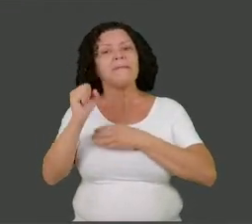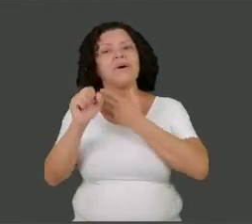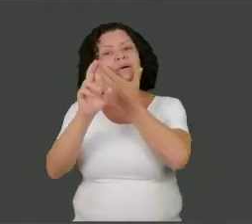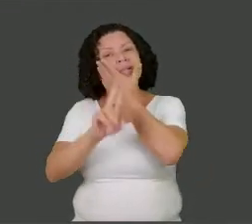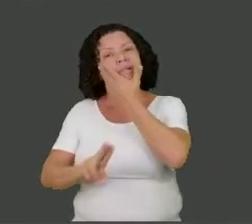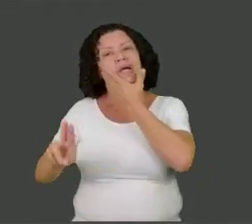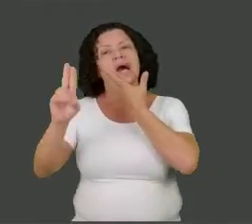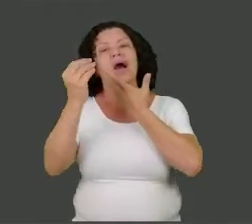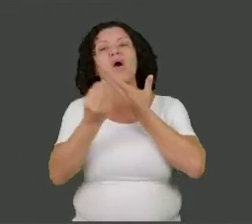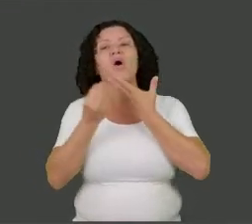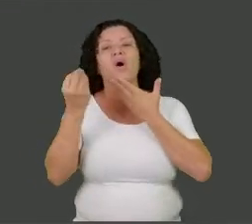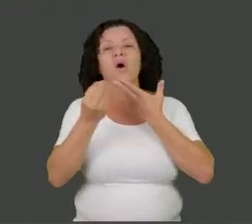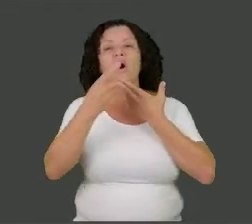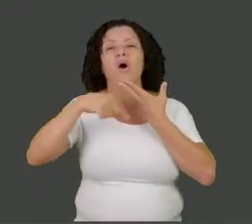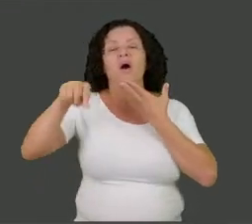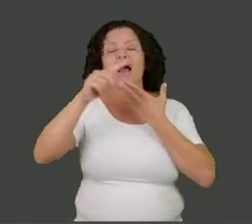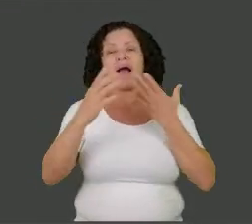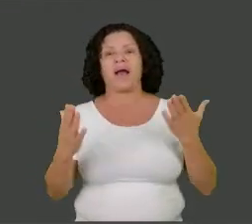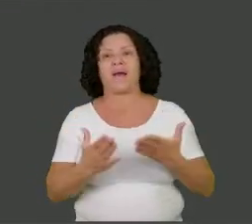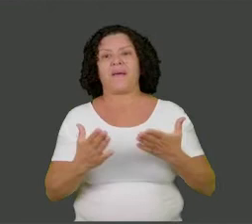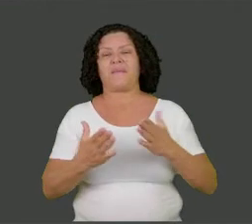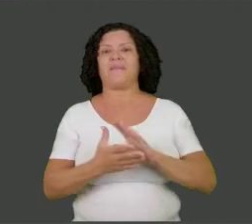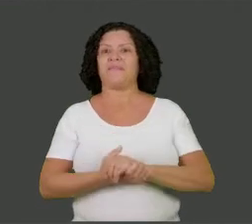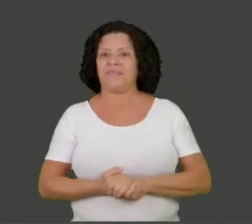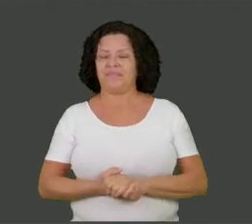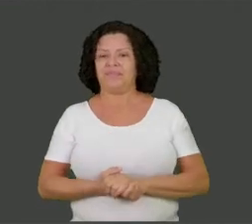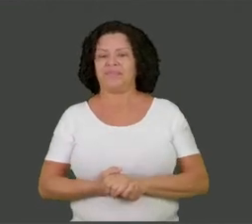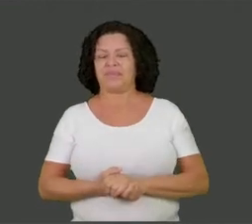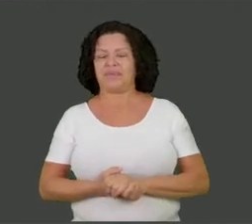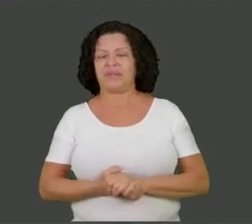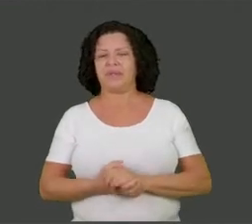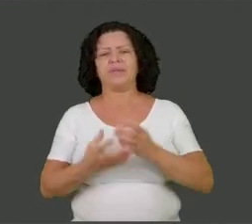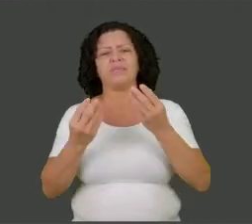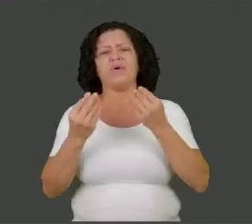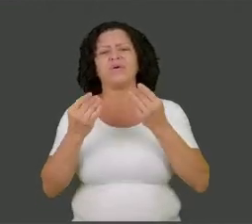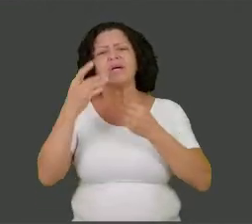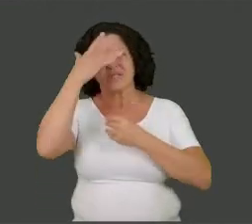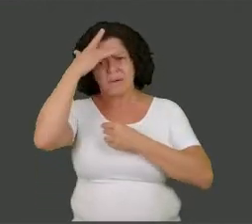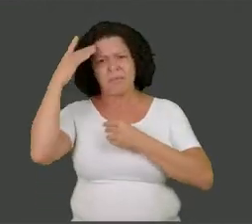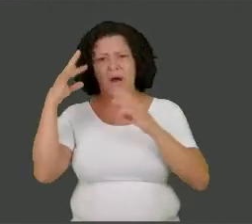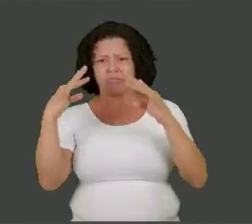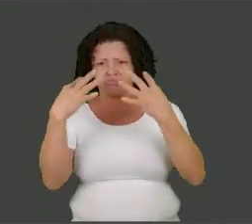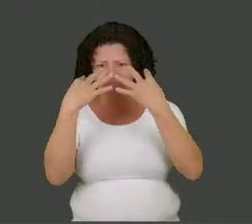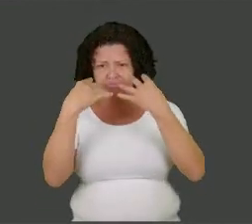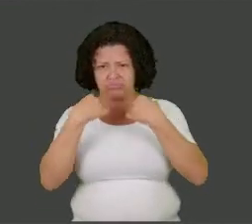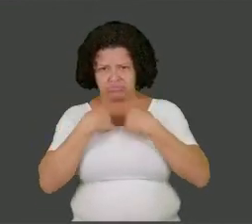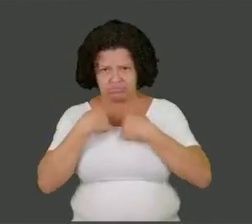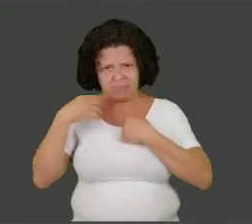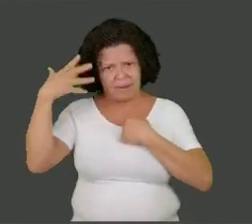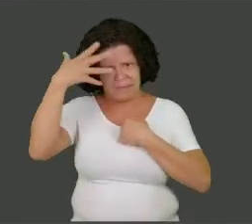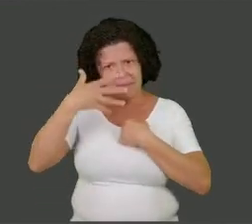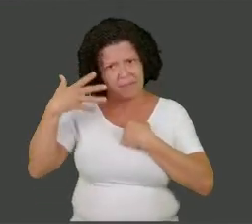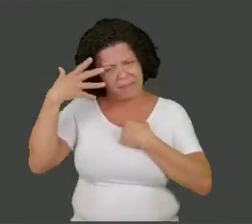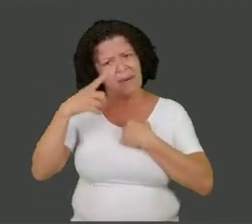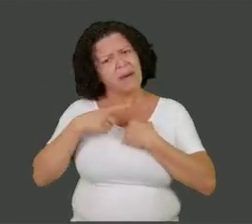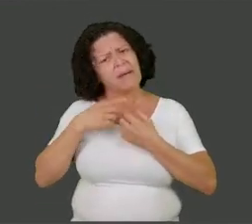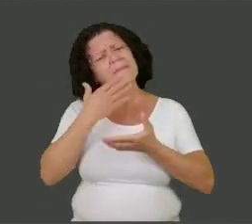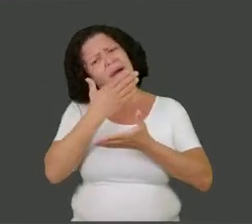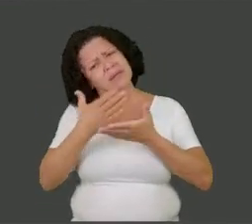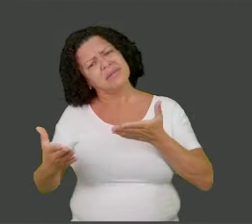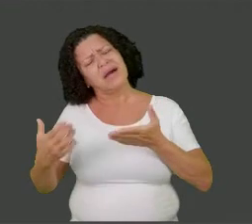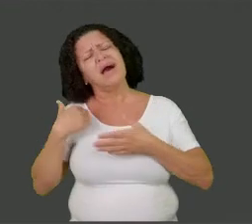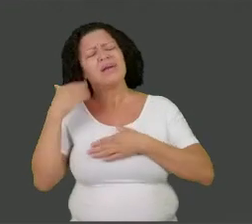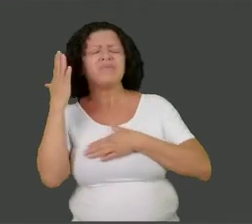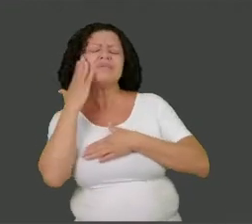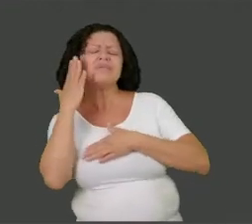ser utilizadas para carregarmos agora. Tantas pessoas que estão assistindo essa palestra perderam,